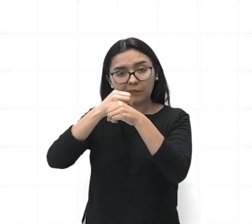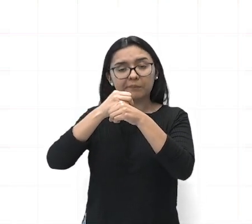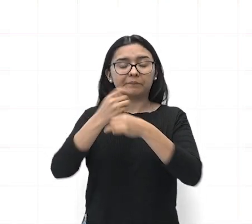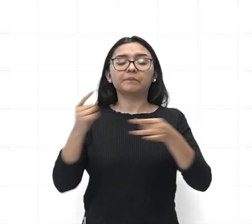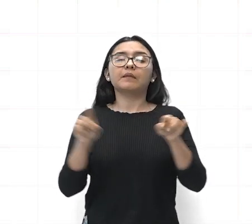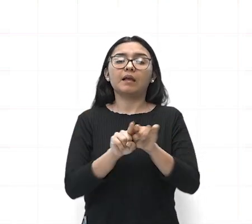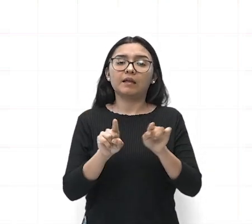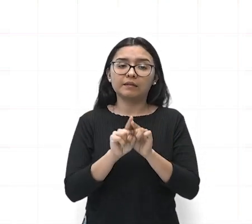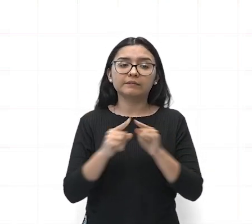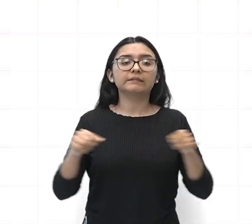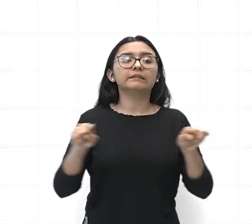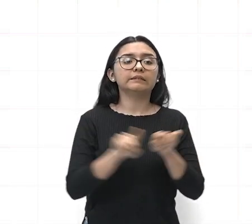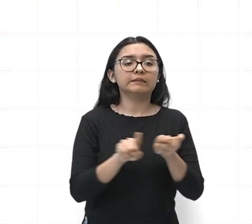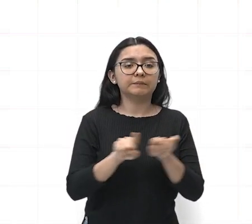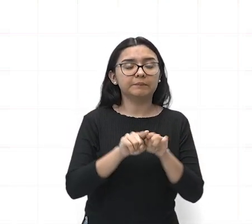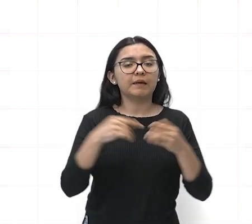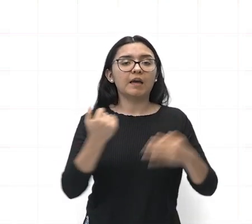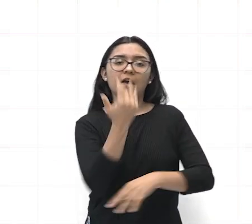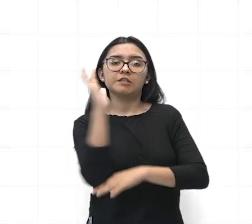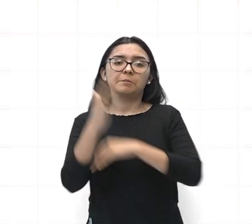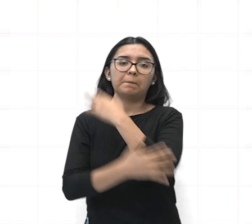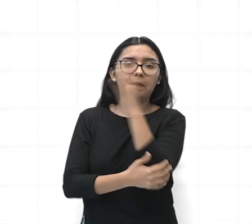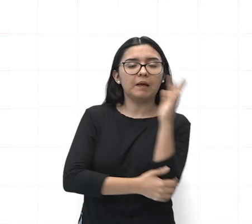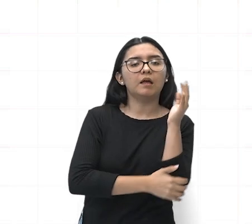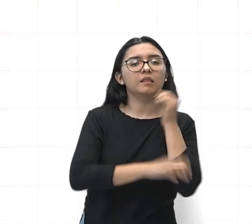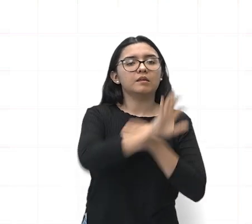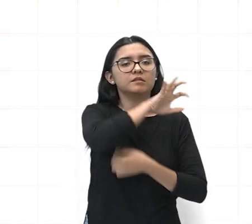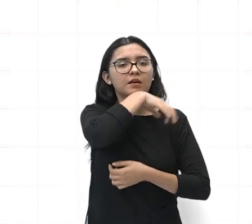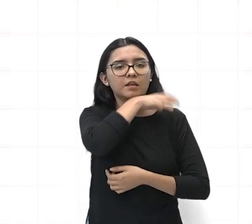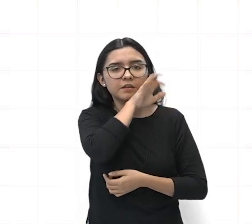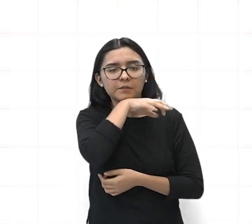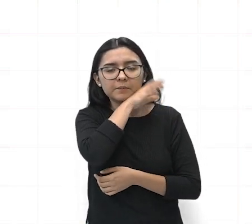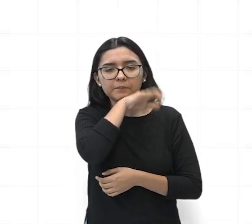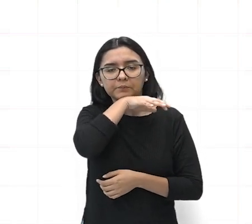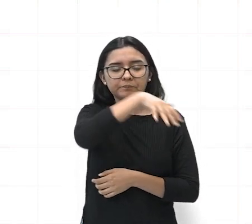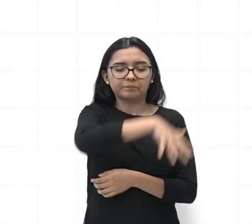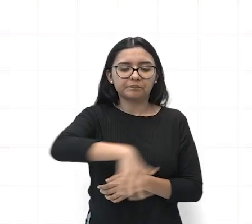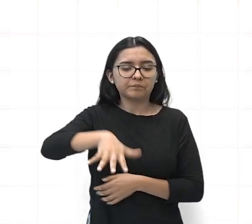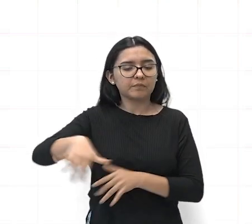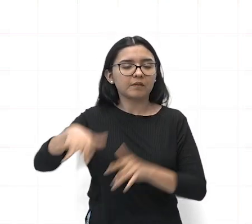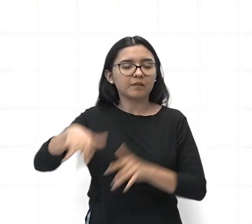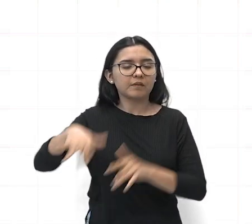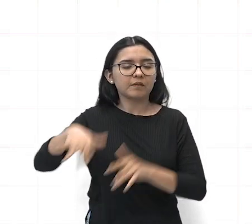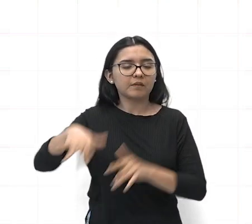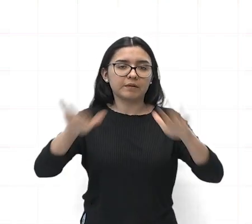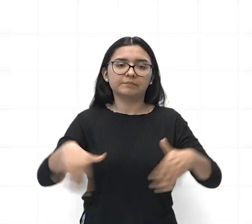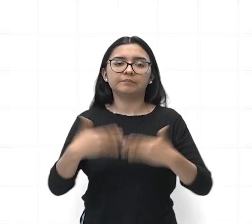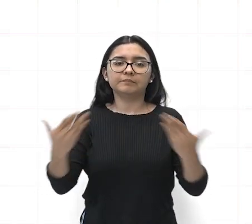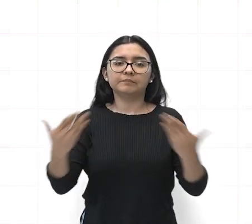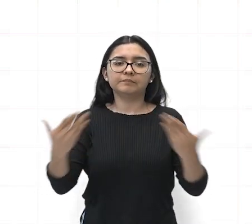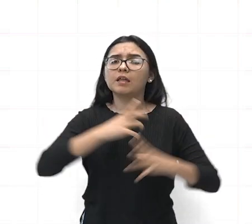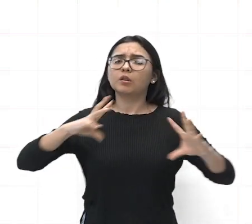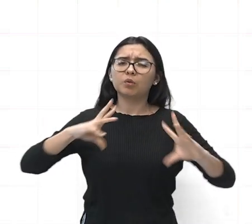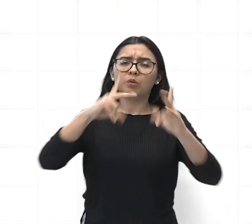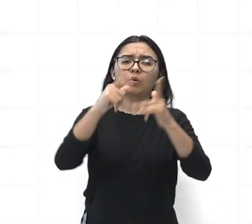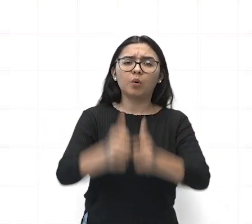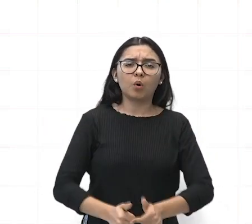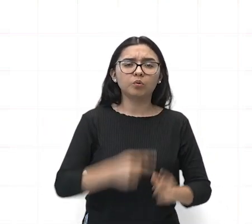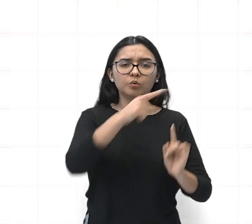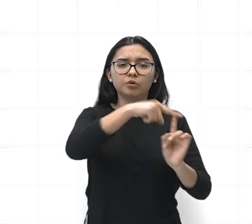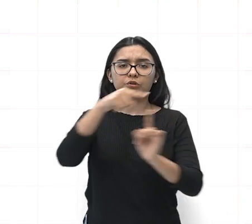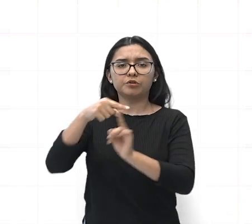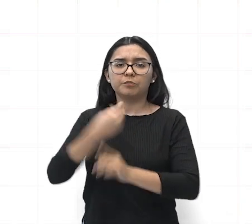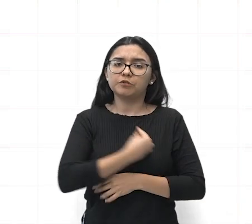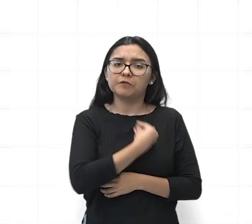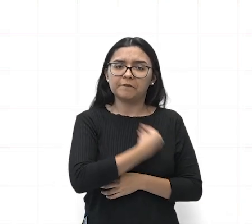microscópicas, até as grandes plantas e animais aos seus habitats naturais. Então, estamos falando de todas as formas